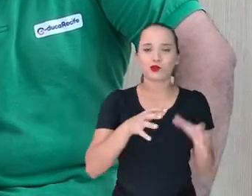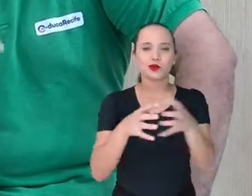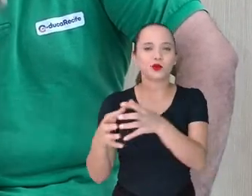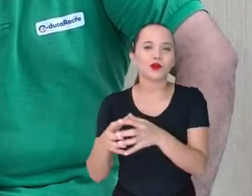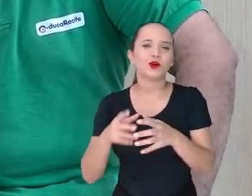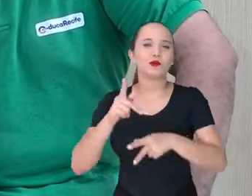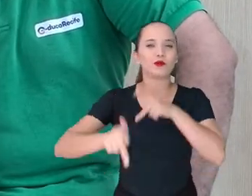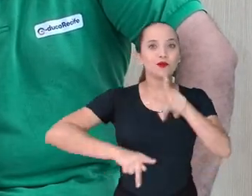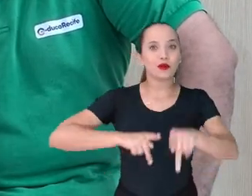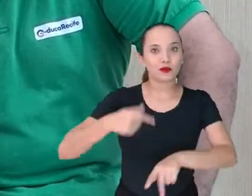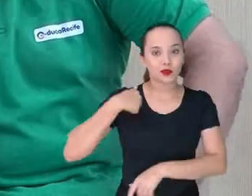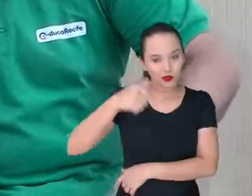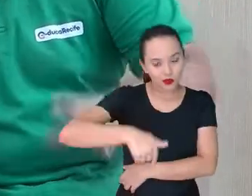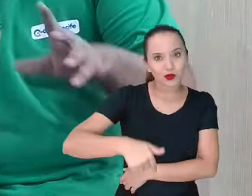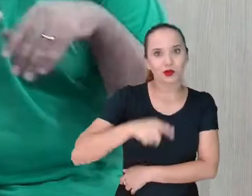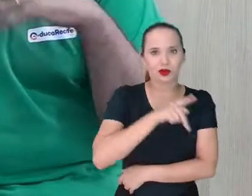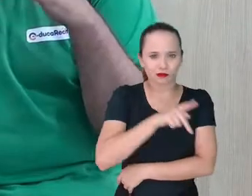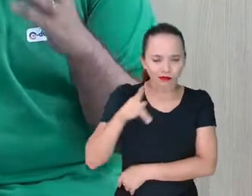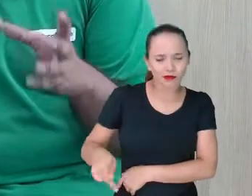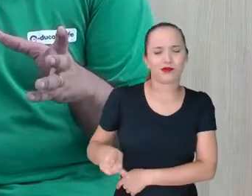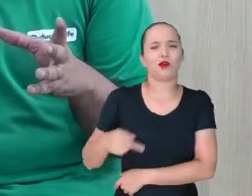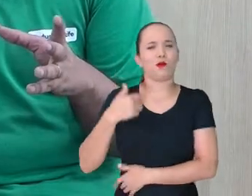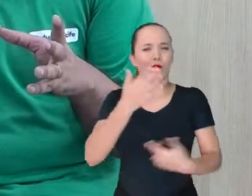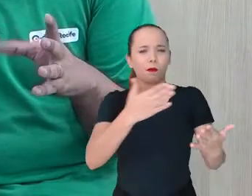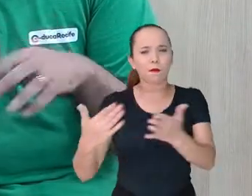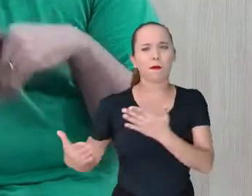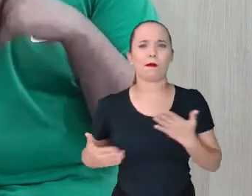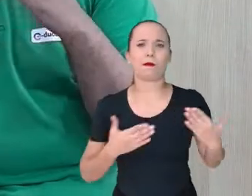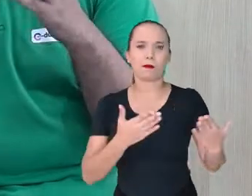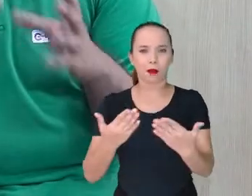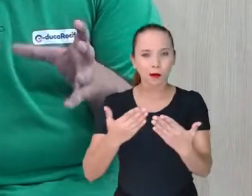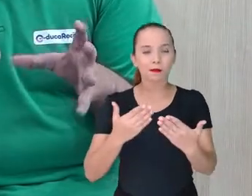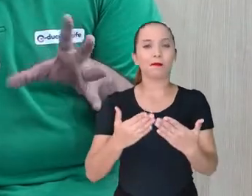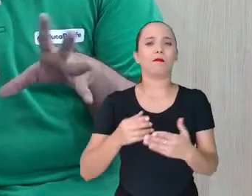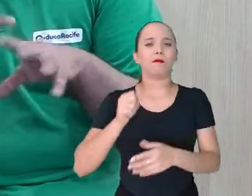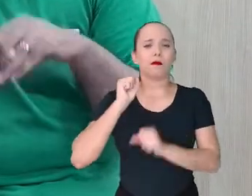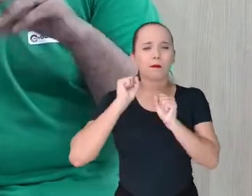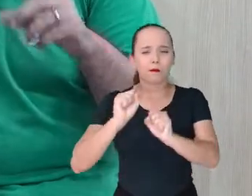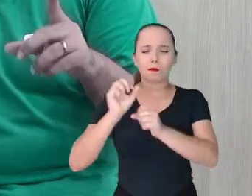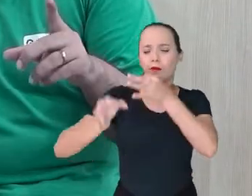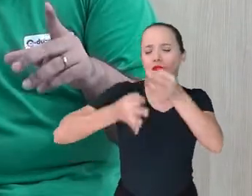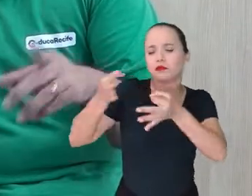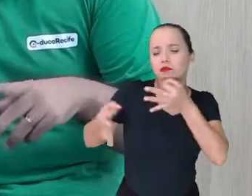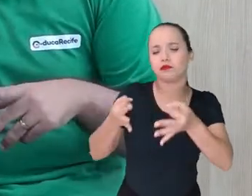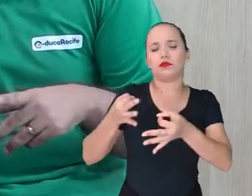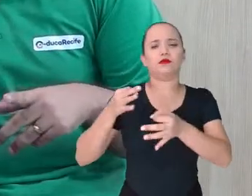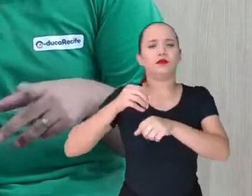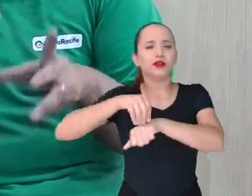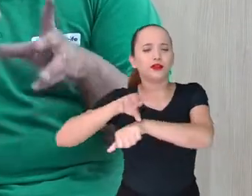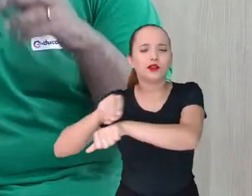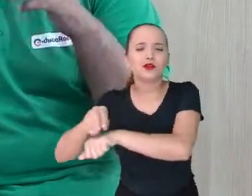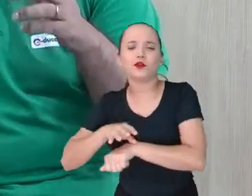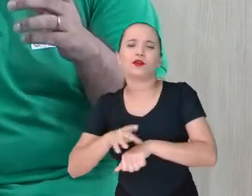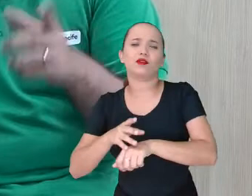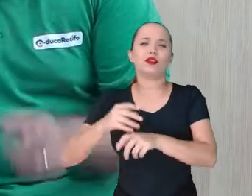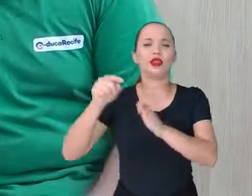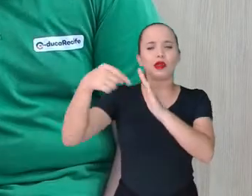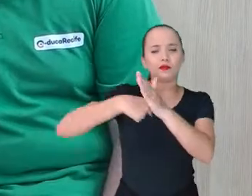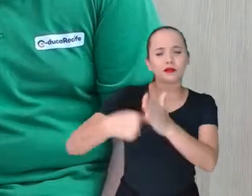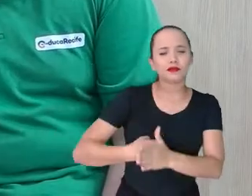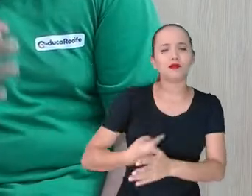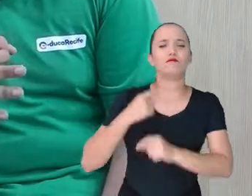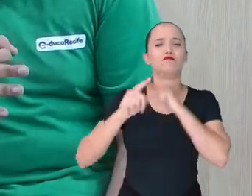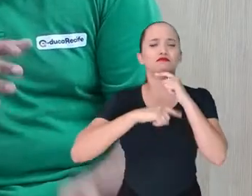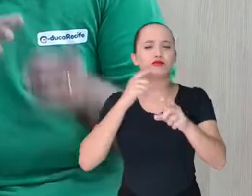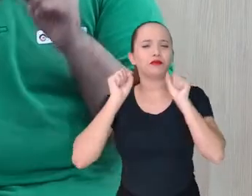para dialogar junto com vocês. Se tem alguma dúvida, alguma opinião, sugestão, comentários, você manda, a gente está aqui